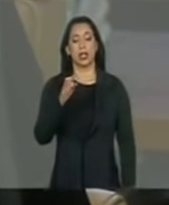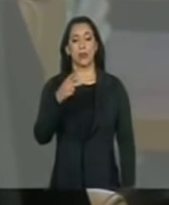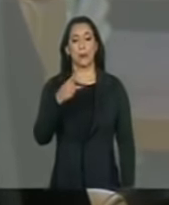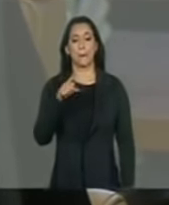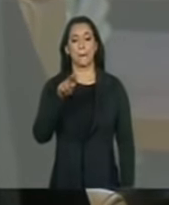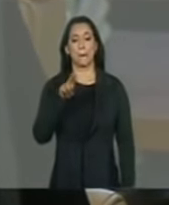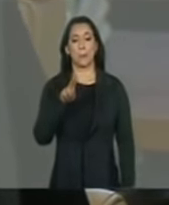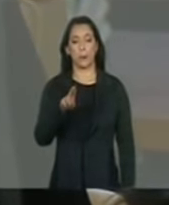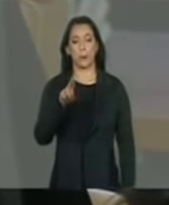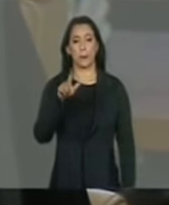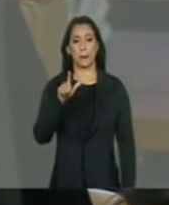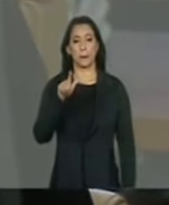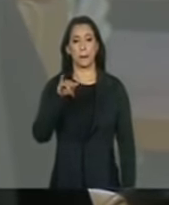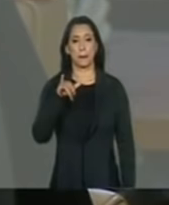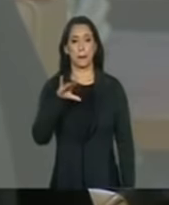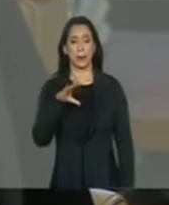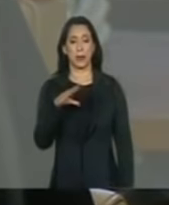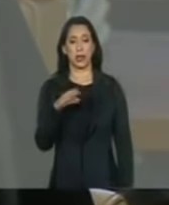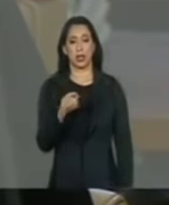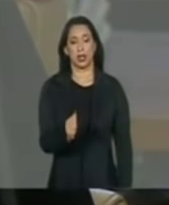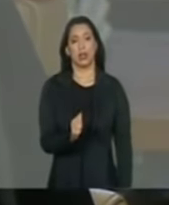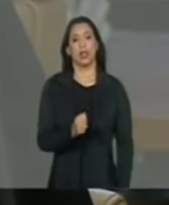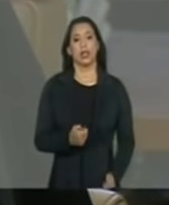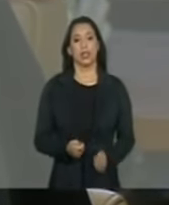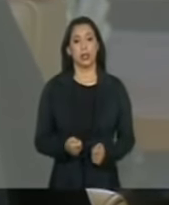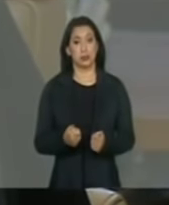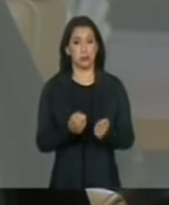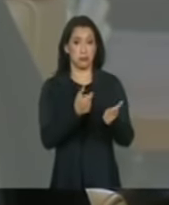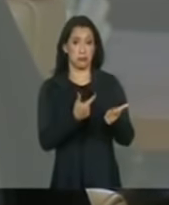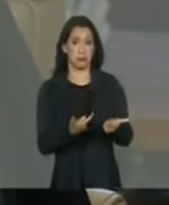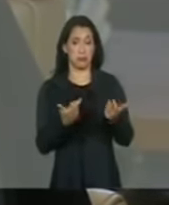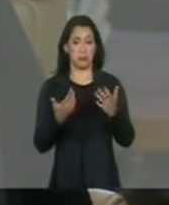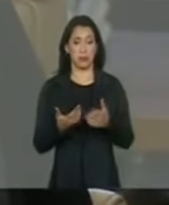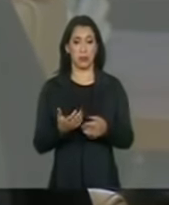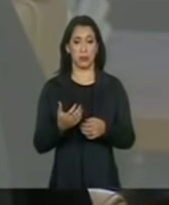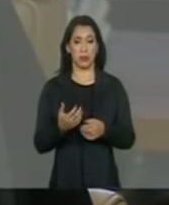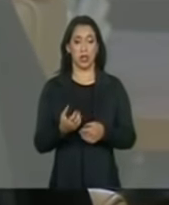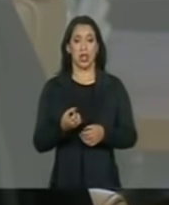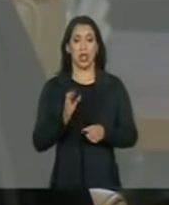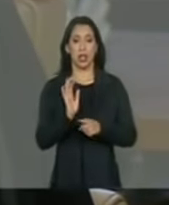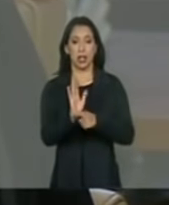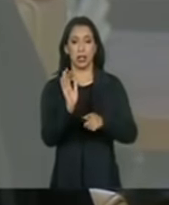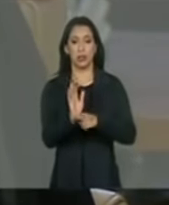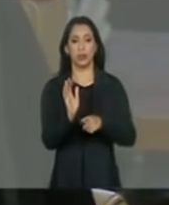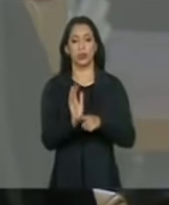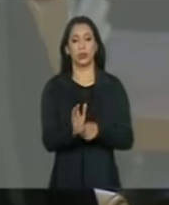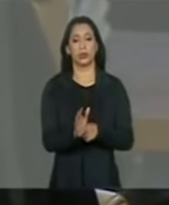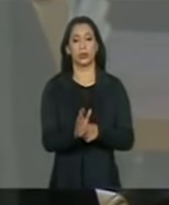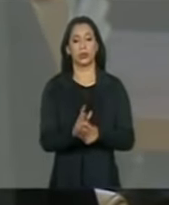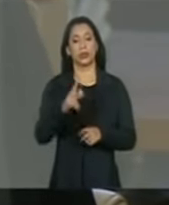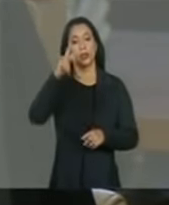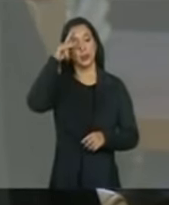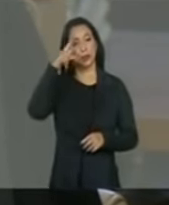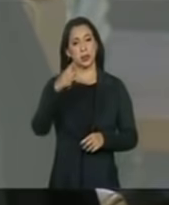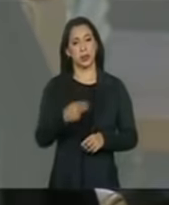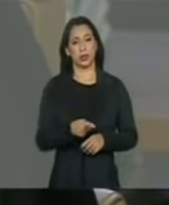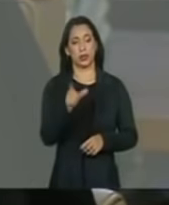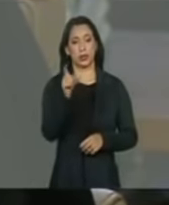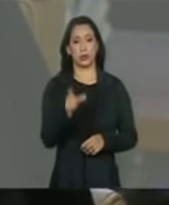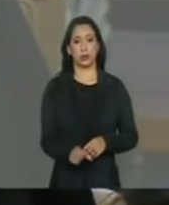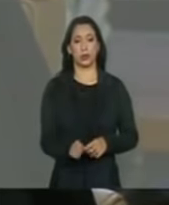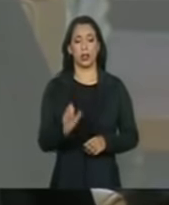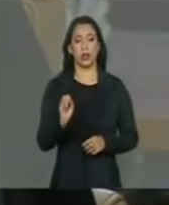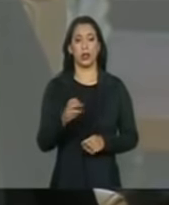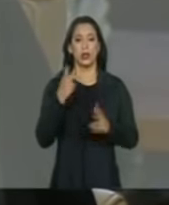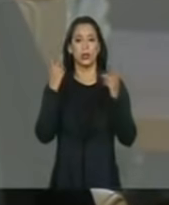vantagens e benefícios tanto de ordem pessoal como de caráter empresarial ou de natureza